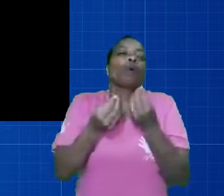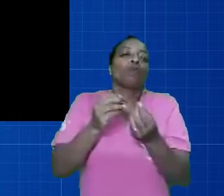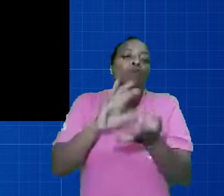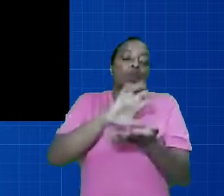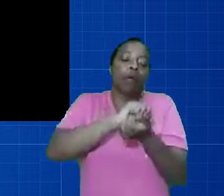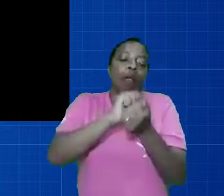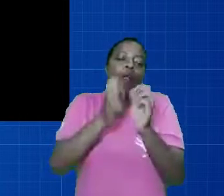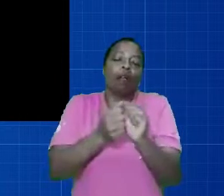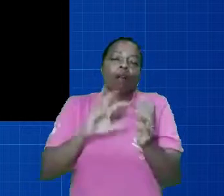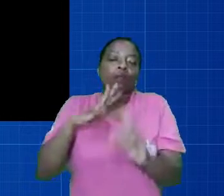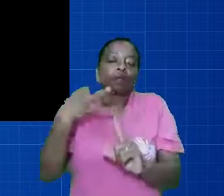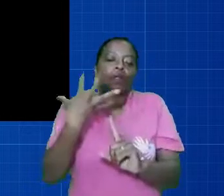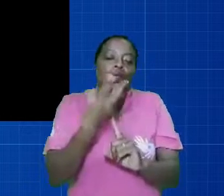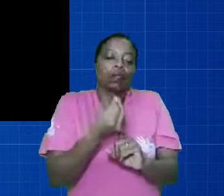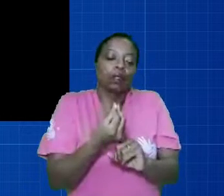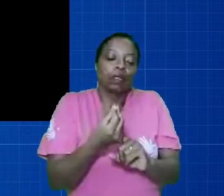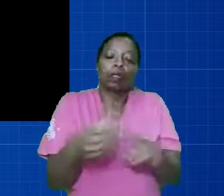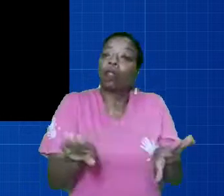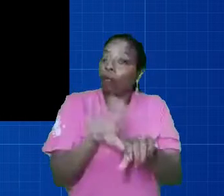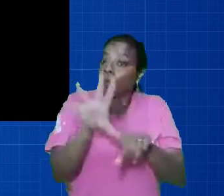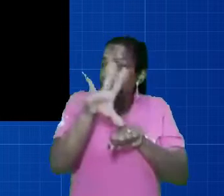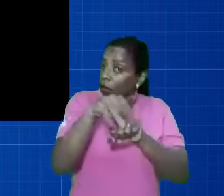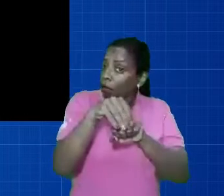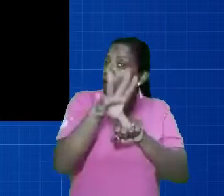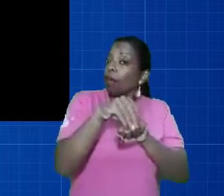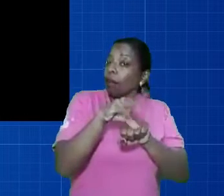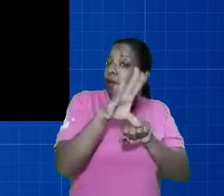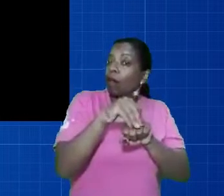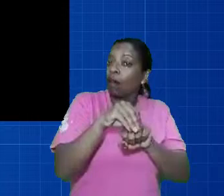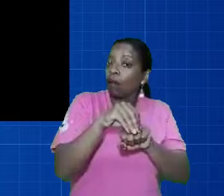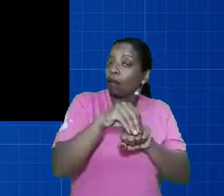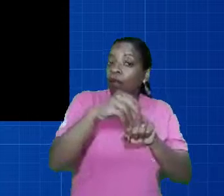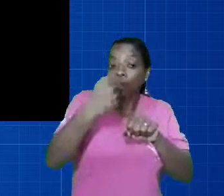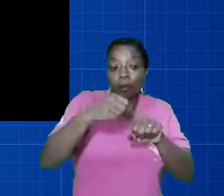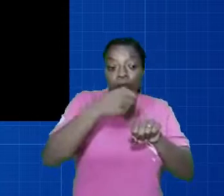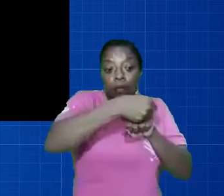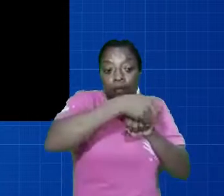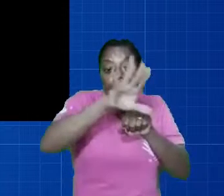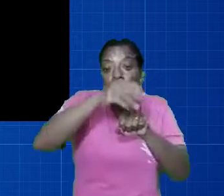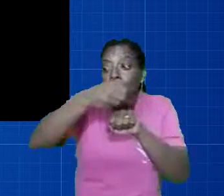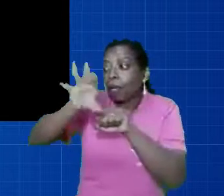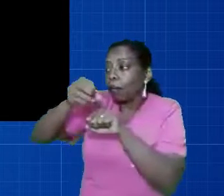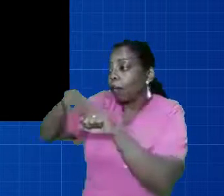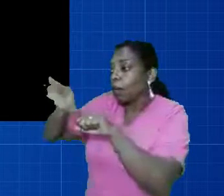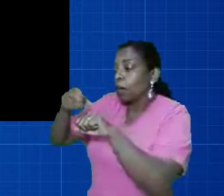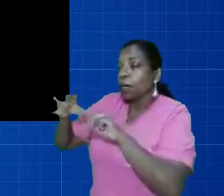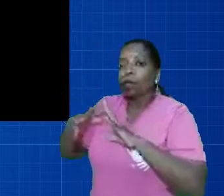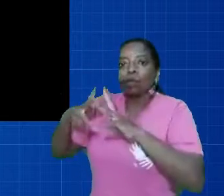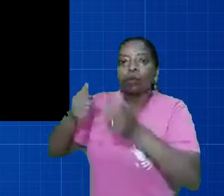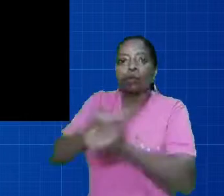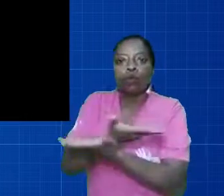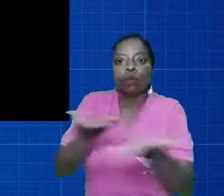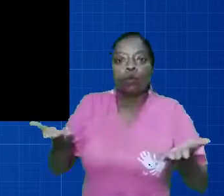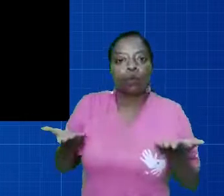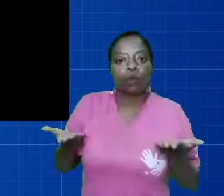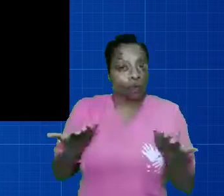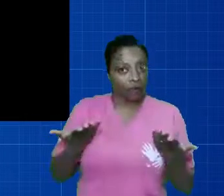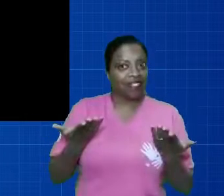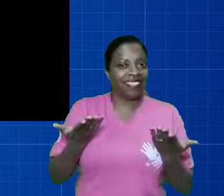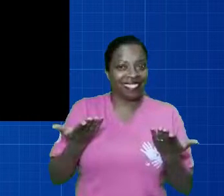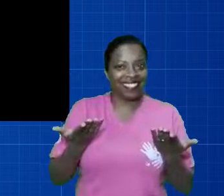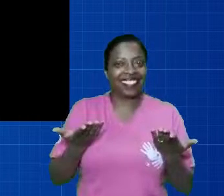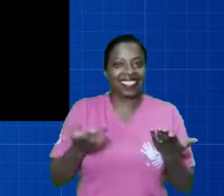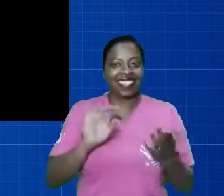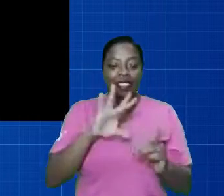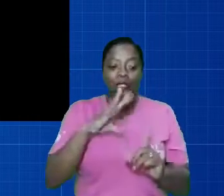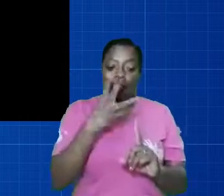ser transferido, né, para todos, né? Então, a arte era encarada dessa maneira.